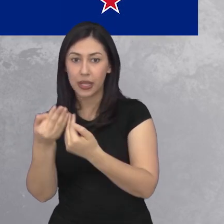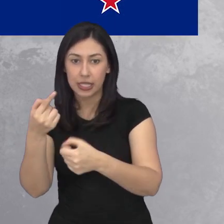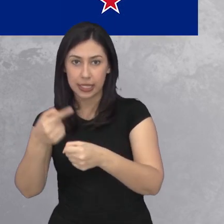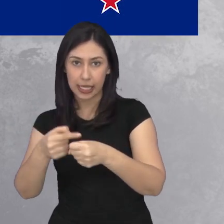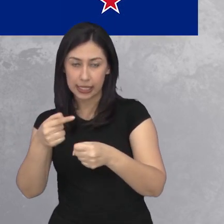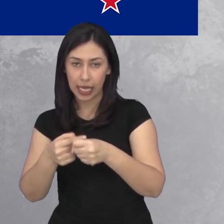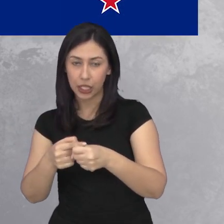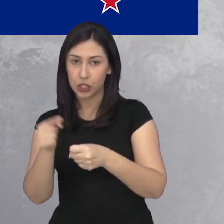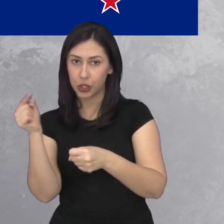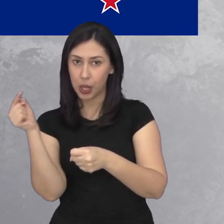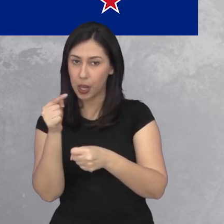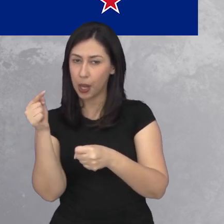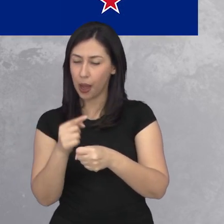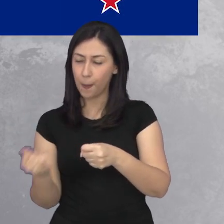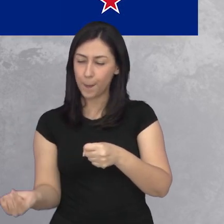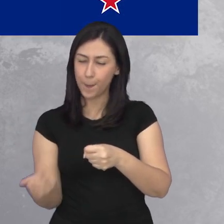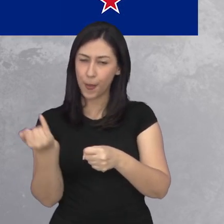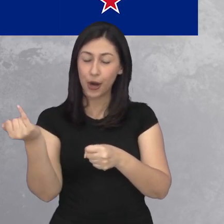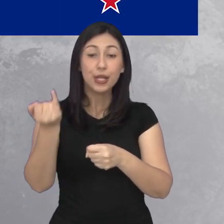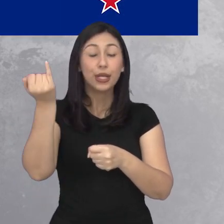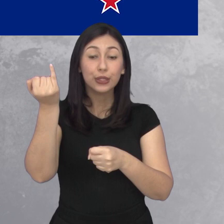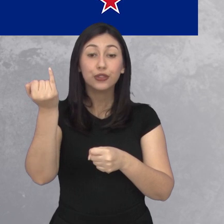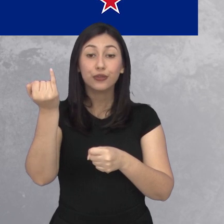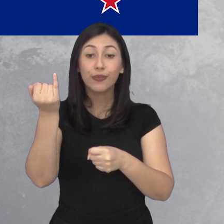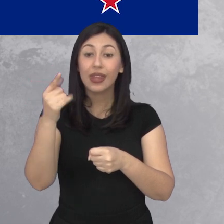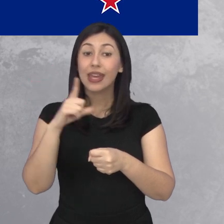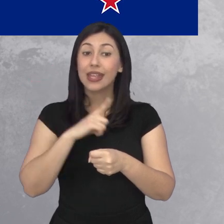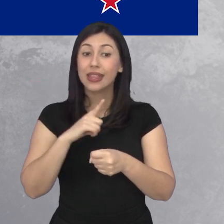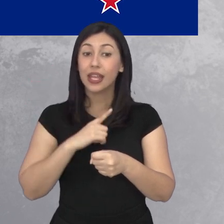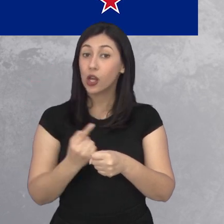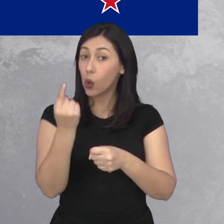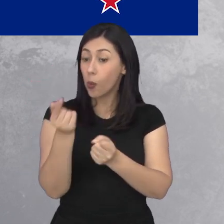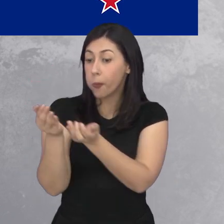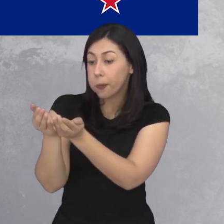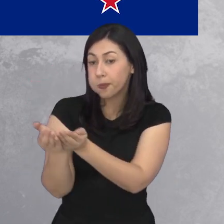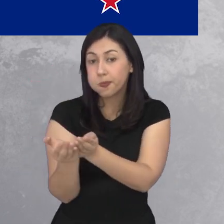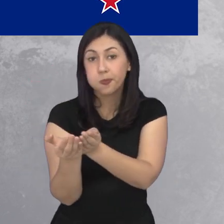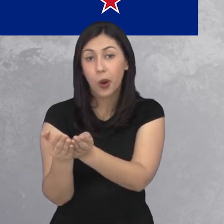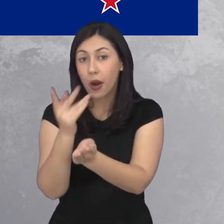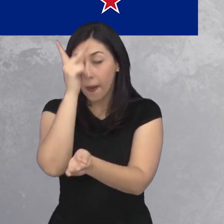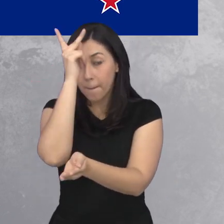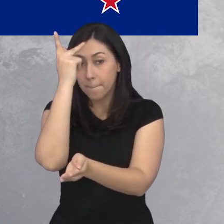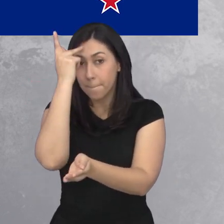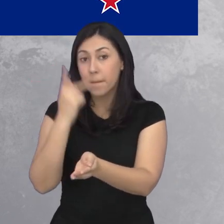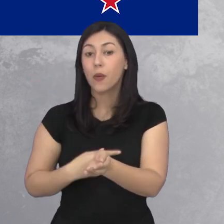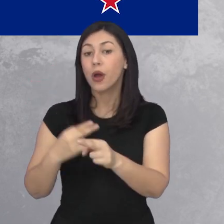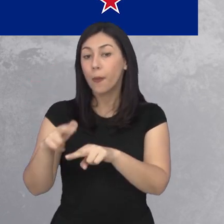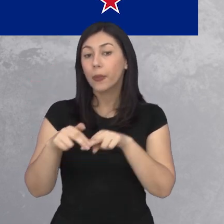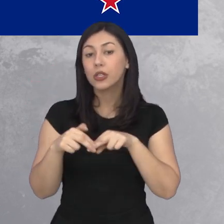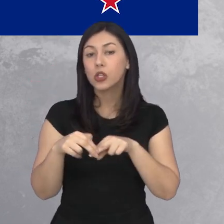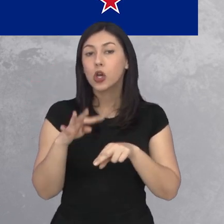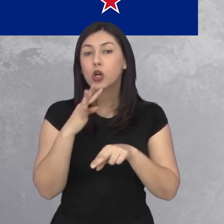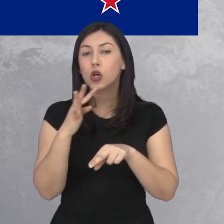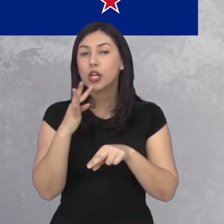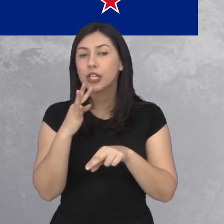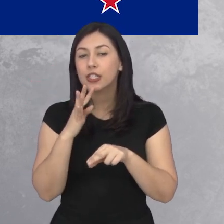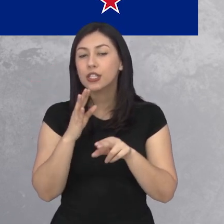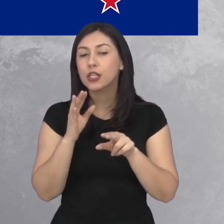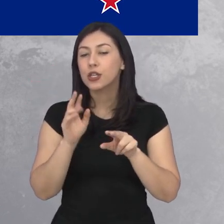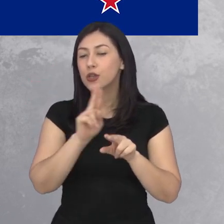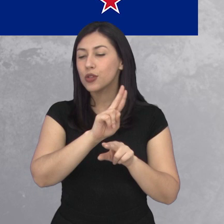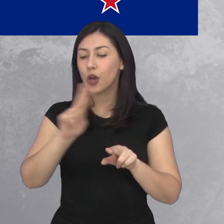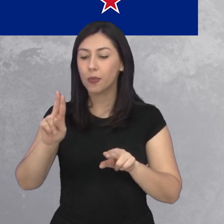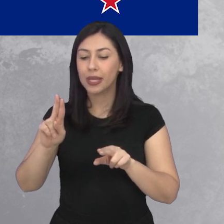de Auckland, uma das mais importantes cidades do país, tem um barco próprio. Por isso, o lugar é conhecido como City